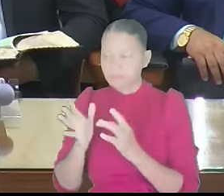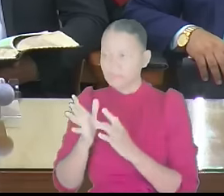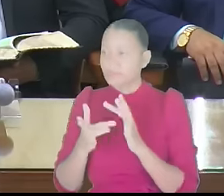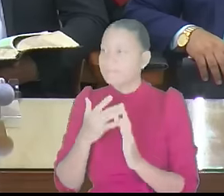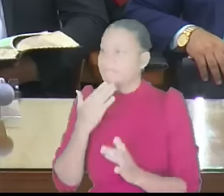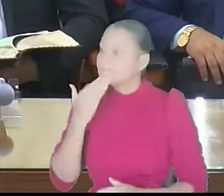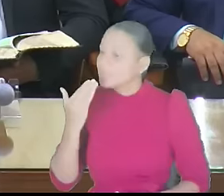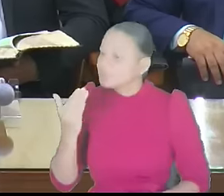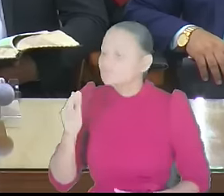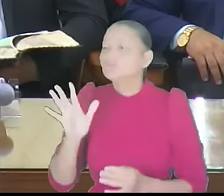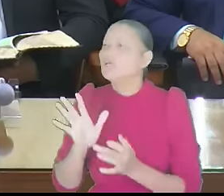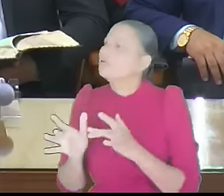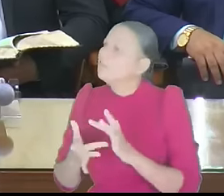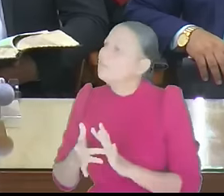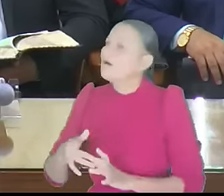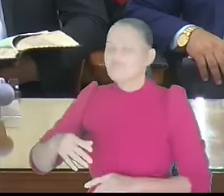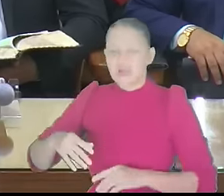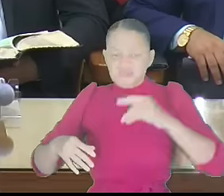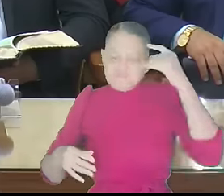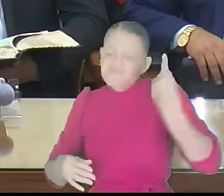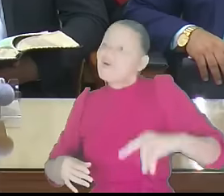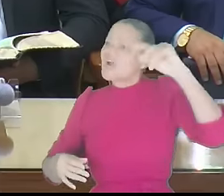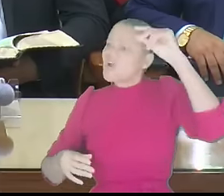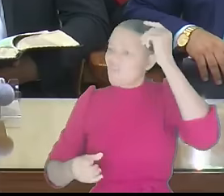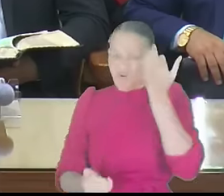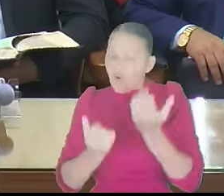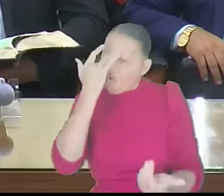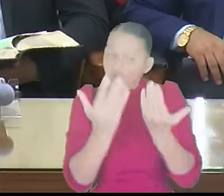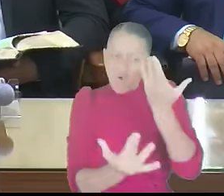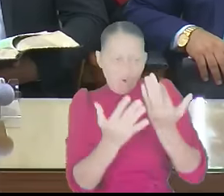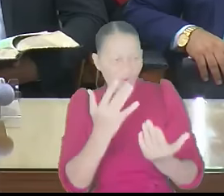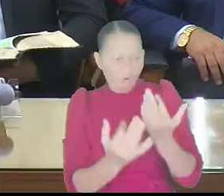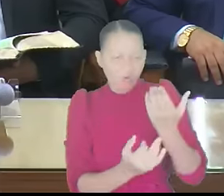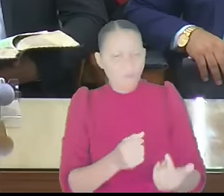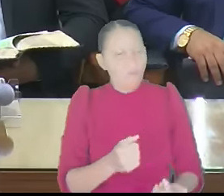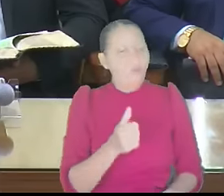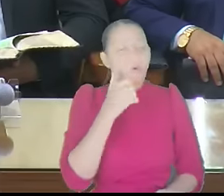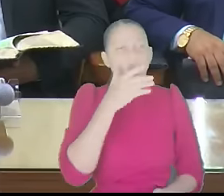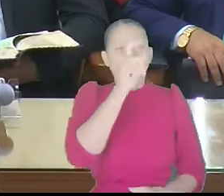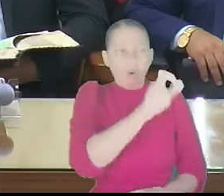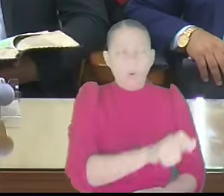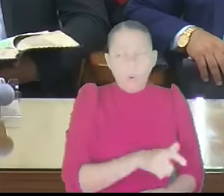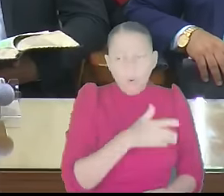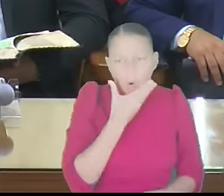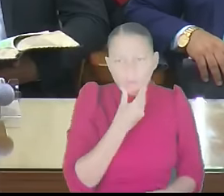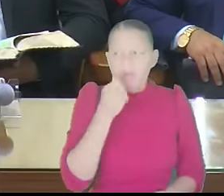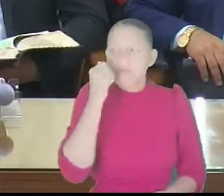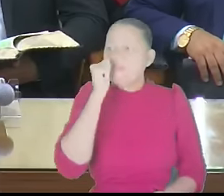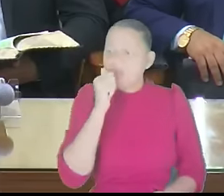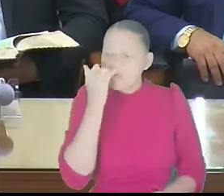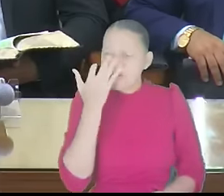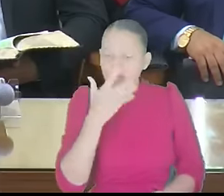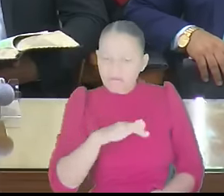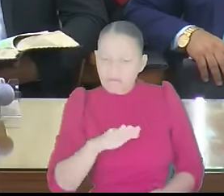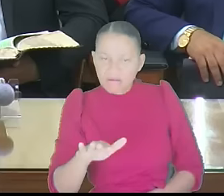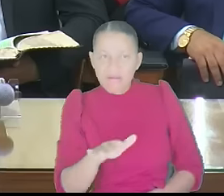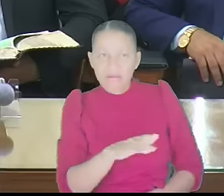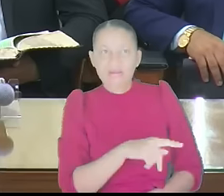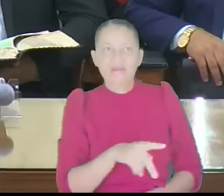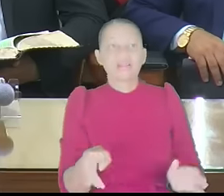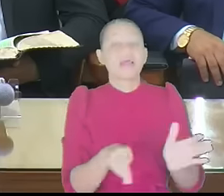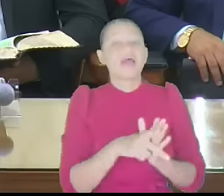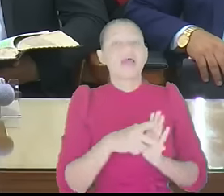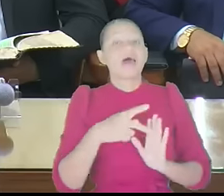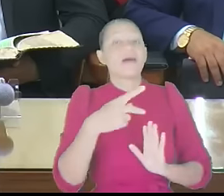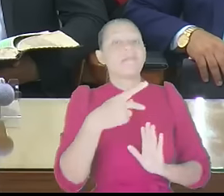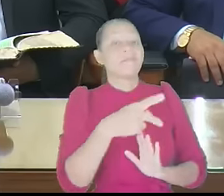fogo do céu para queimar homens, mulheres e crianças. Eles eram do Hamas.